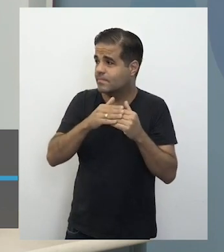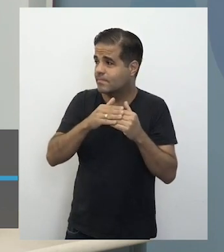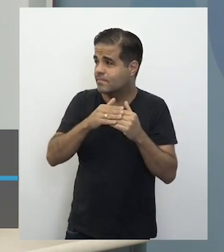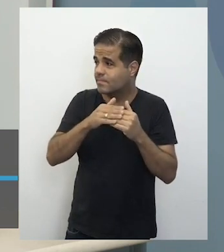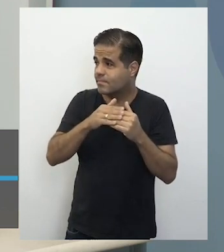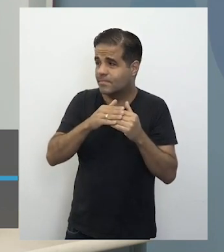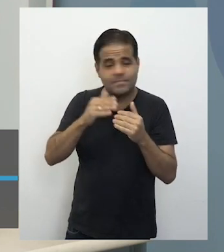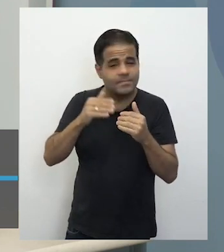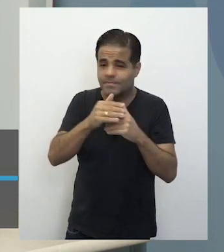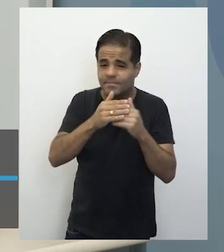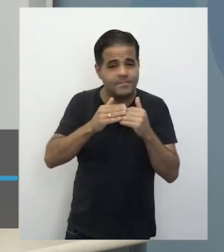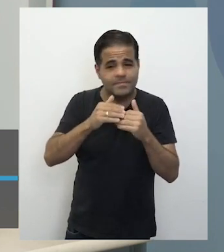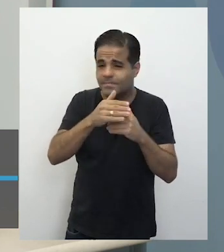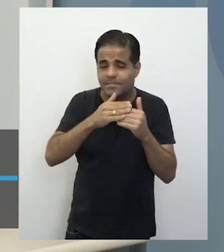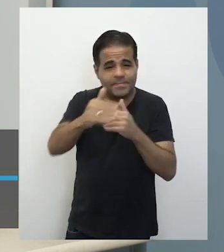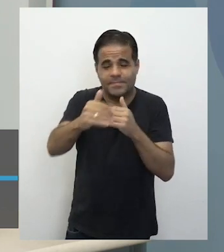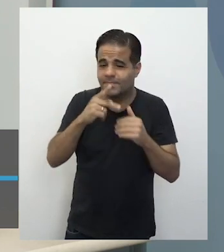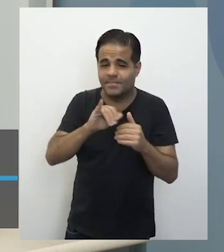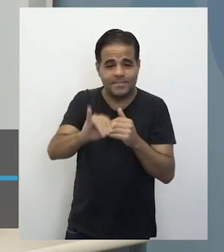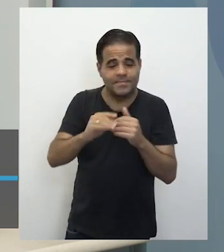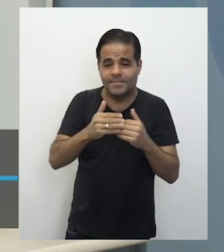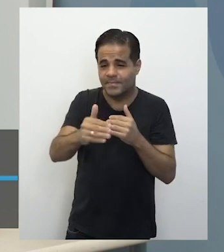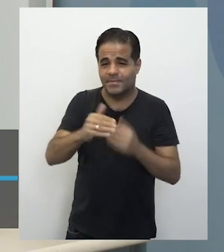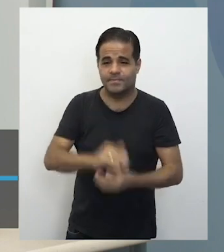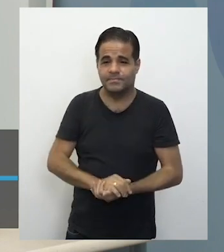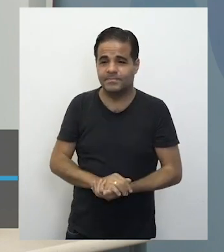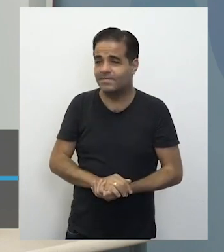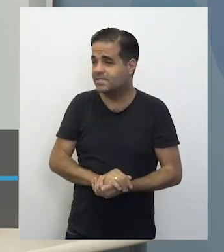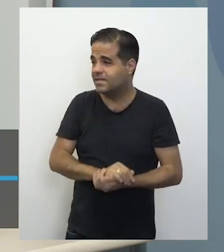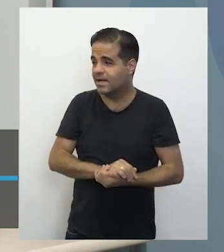daqui a pouquinho nós voltamos.